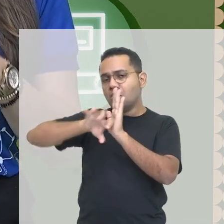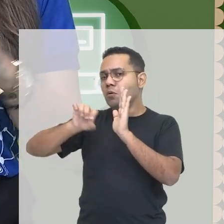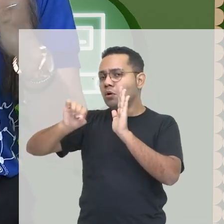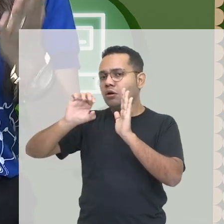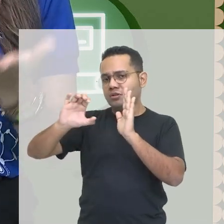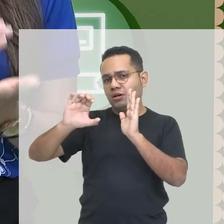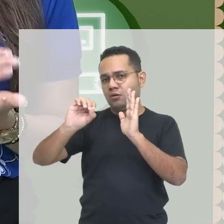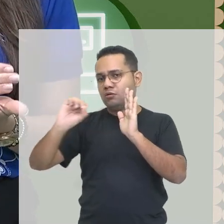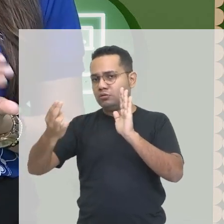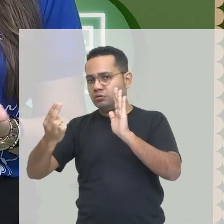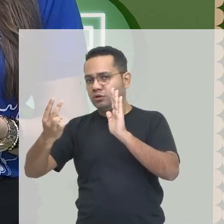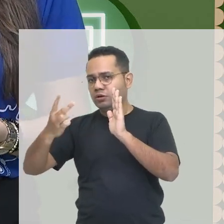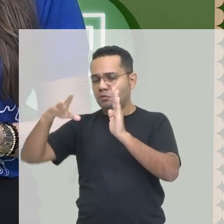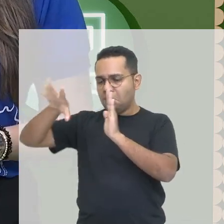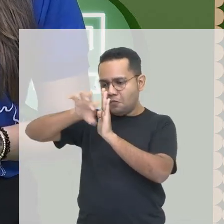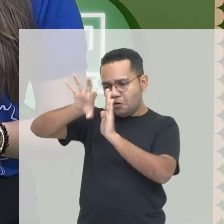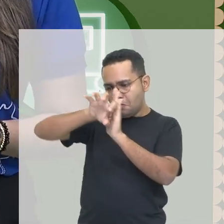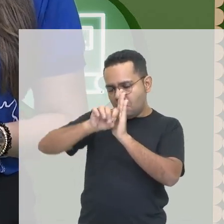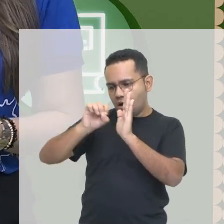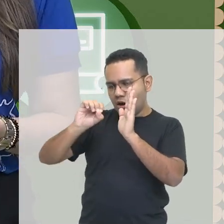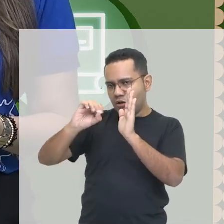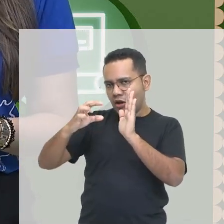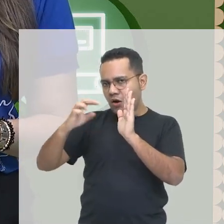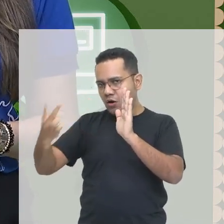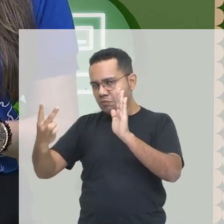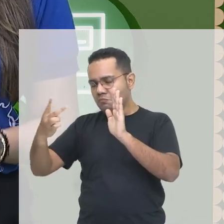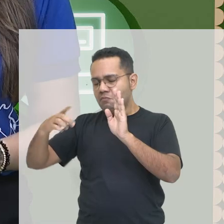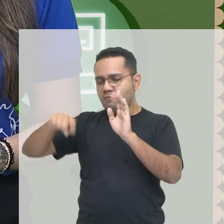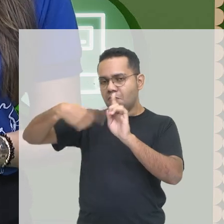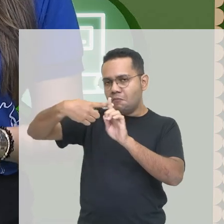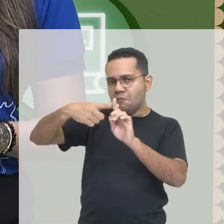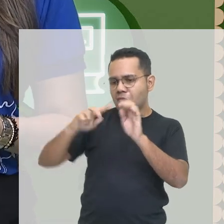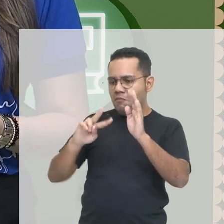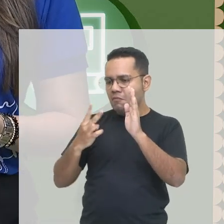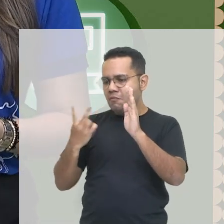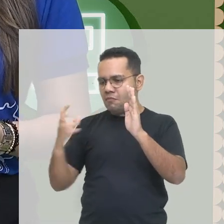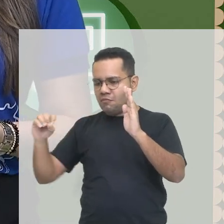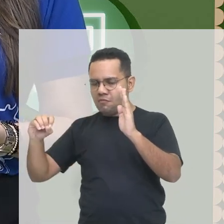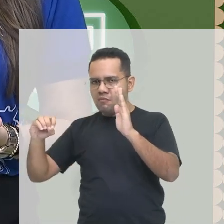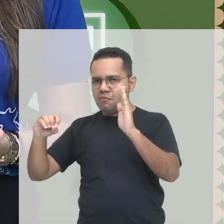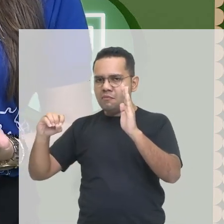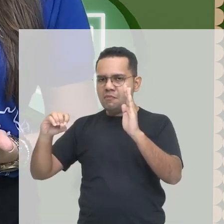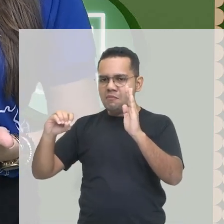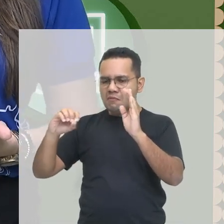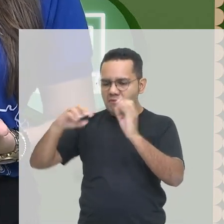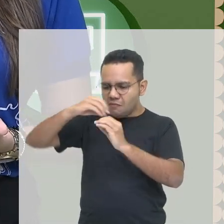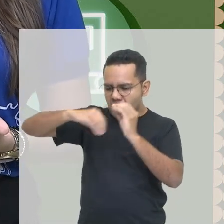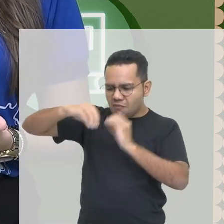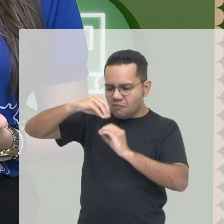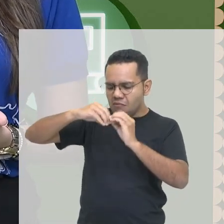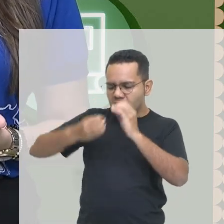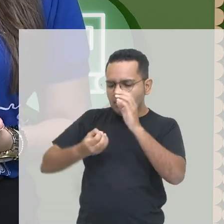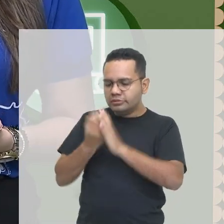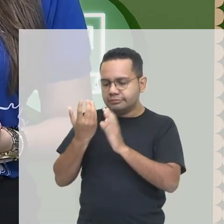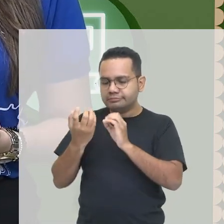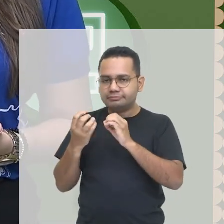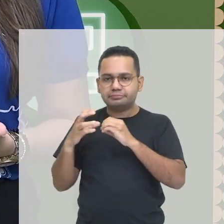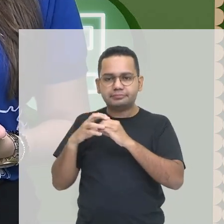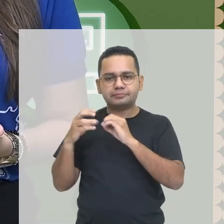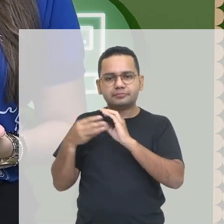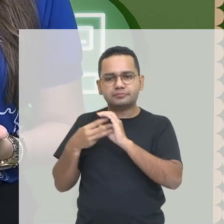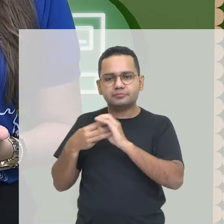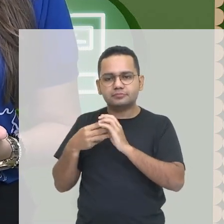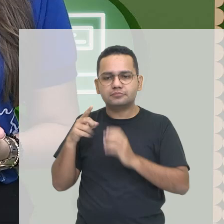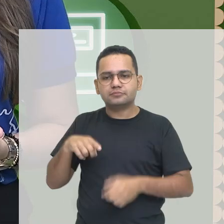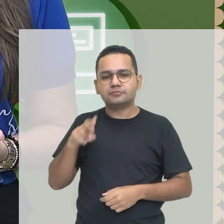absorvem, gás carbônico e água. Eles vão formar o seu alimento, eles formam uma molécula orgânica